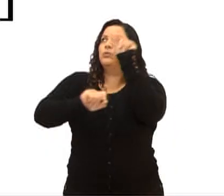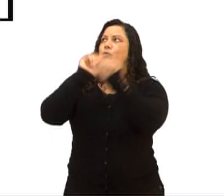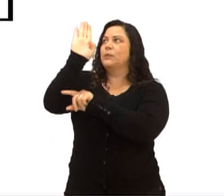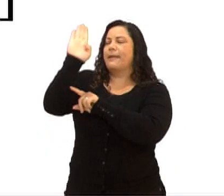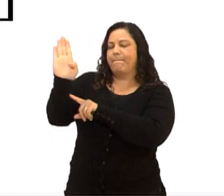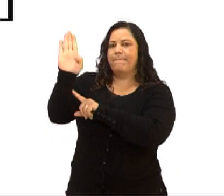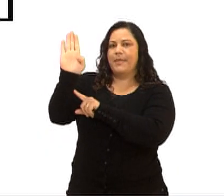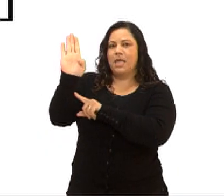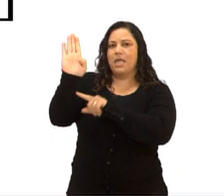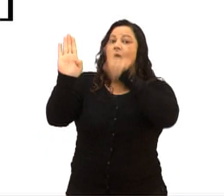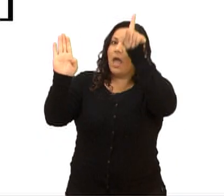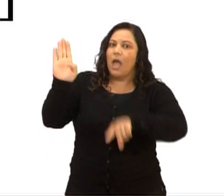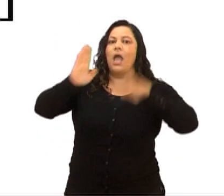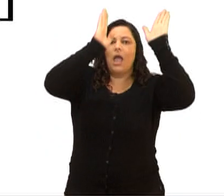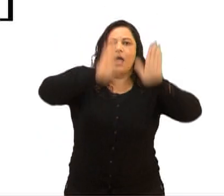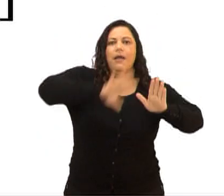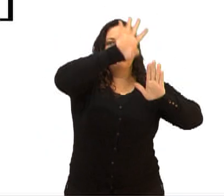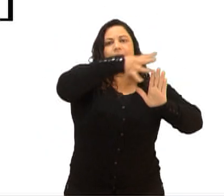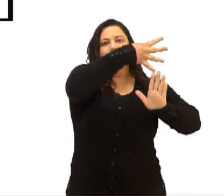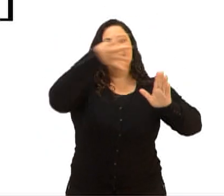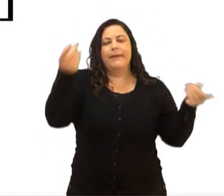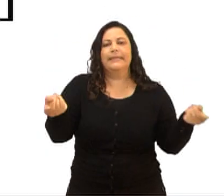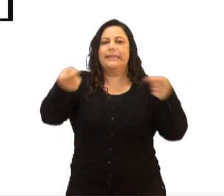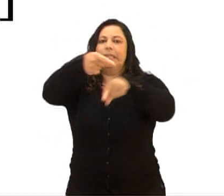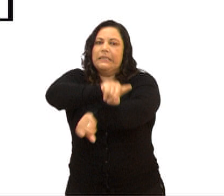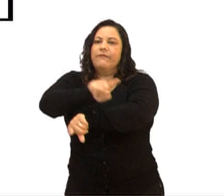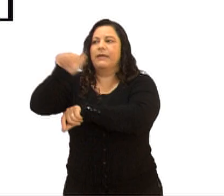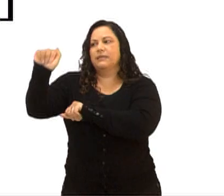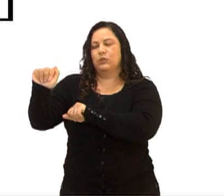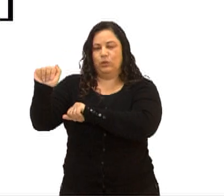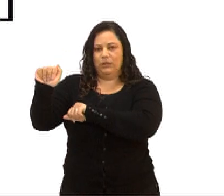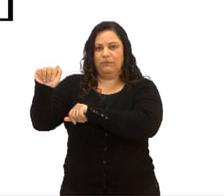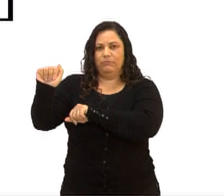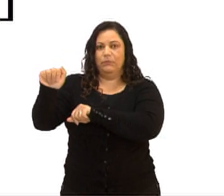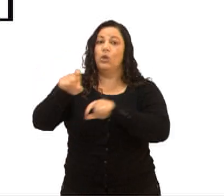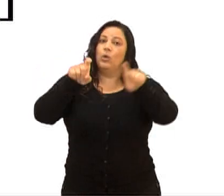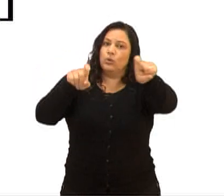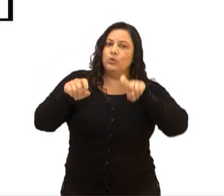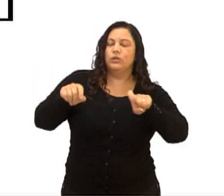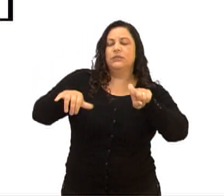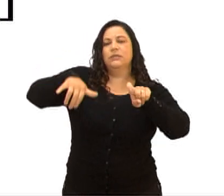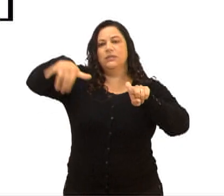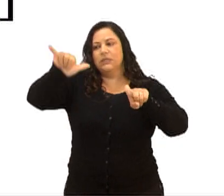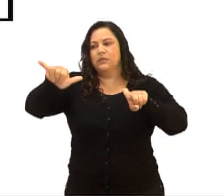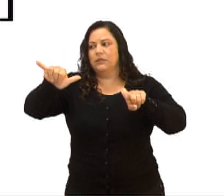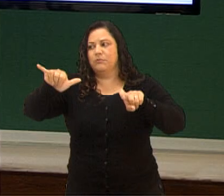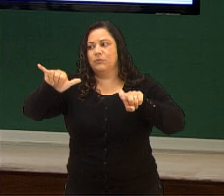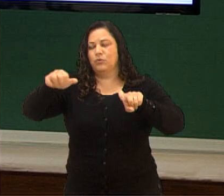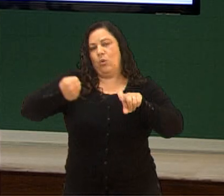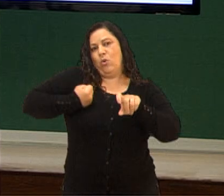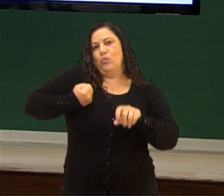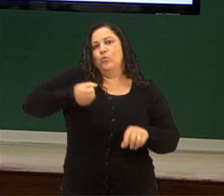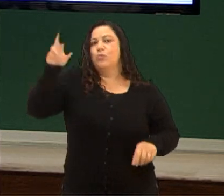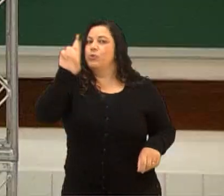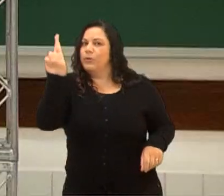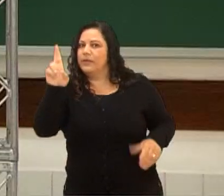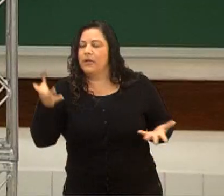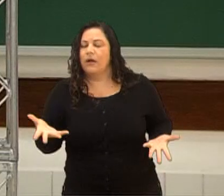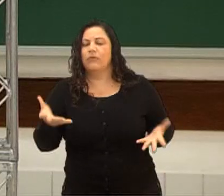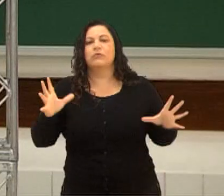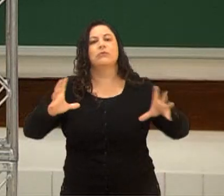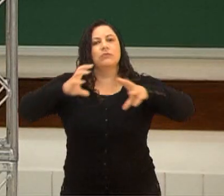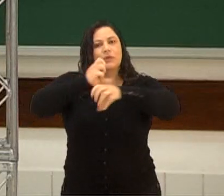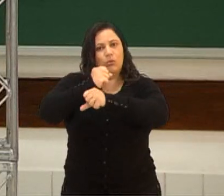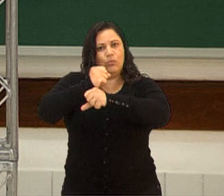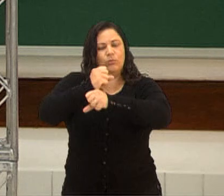de A, ele está afirmando isso, tá? E x e y são números reais, calcule o produto de x e y. Então, primeiro nós